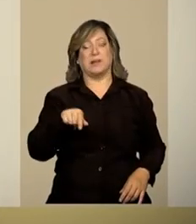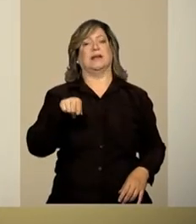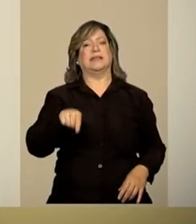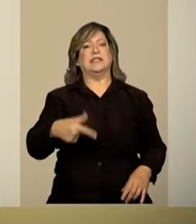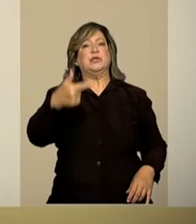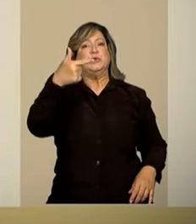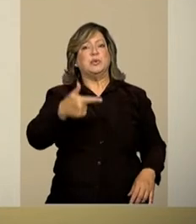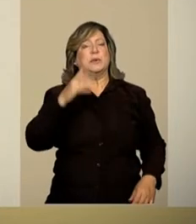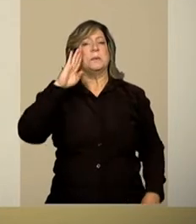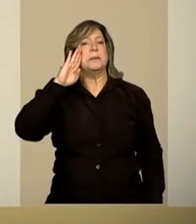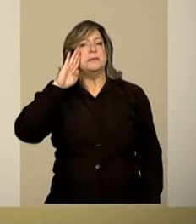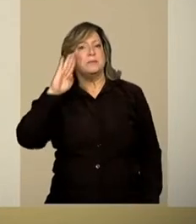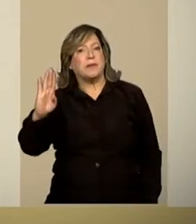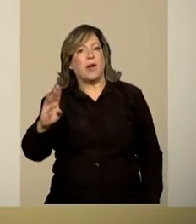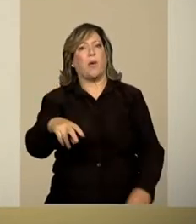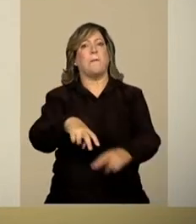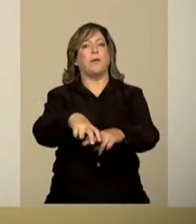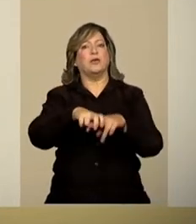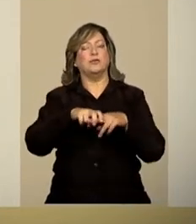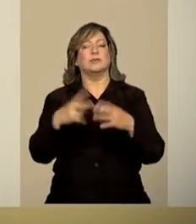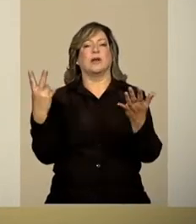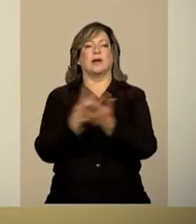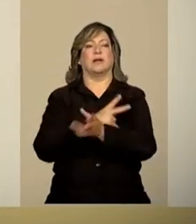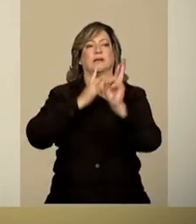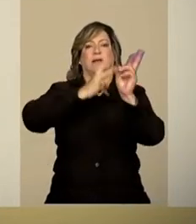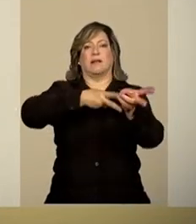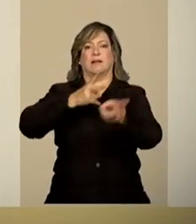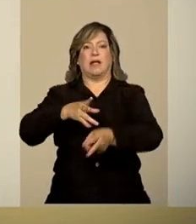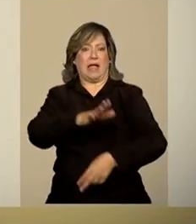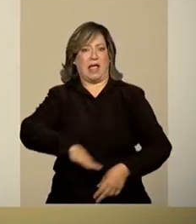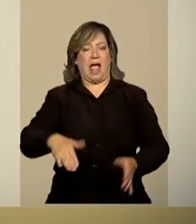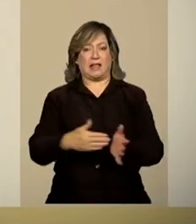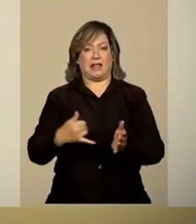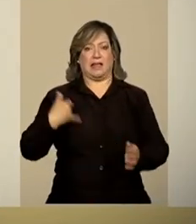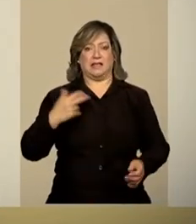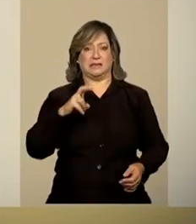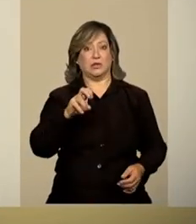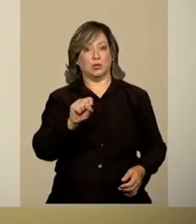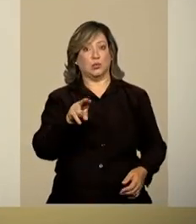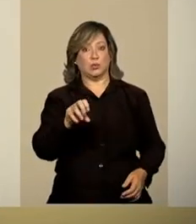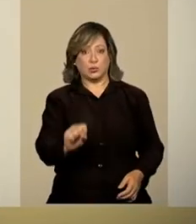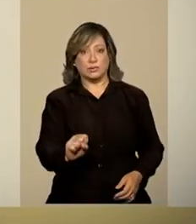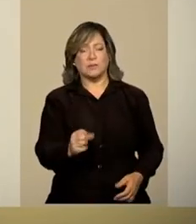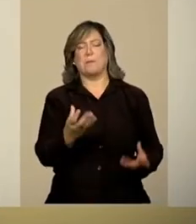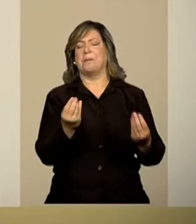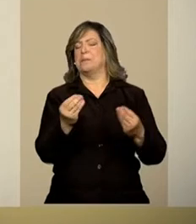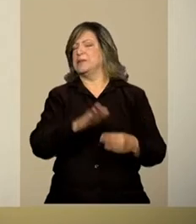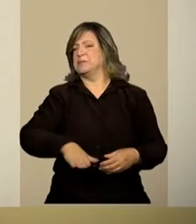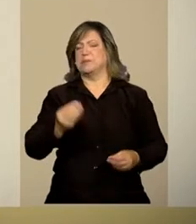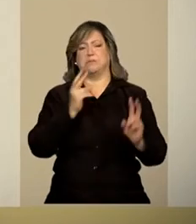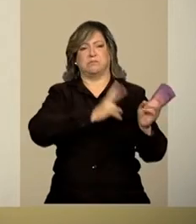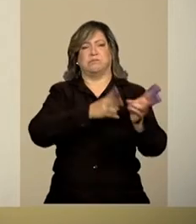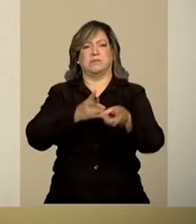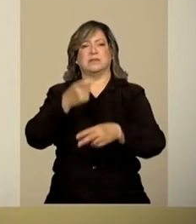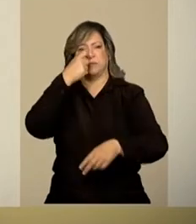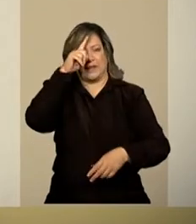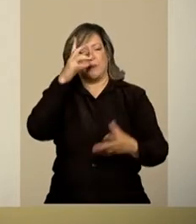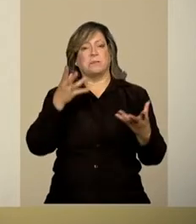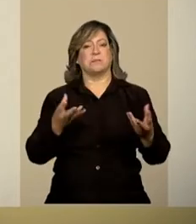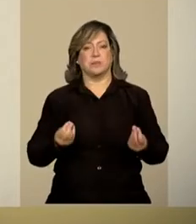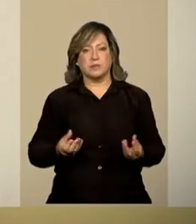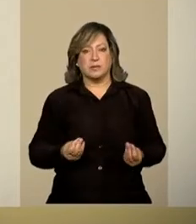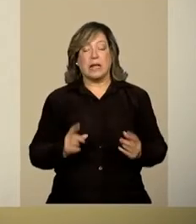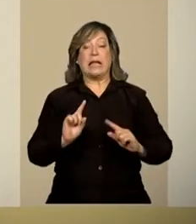segunda principal causa de internação de crianças de até cinco anos do SUS o nosso sistema único de saúde